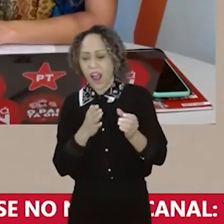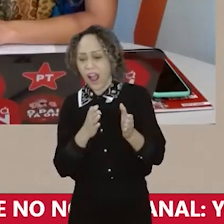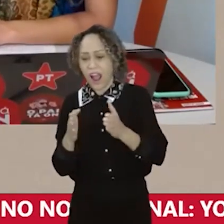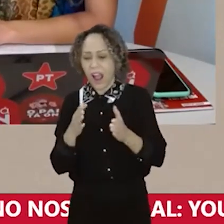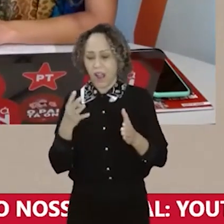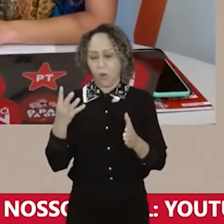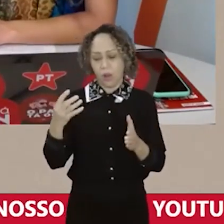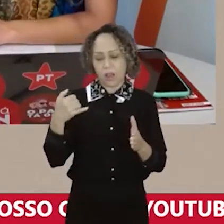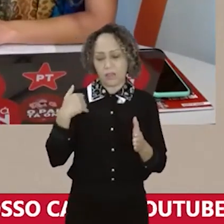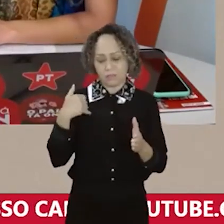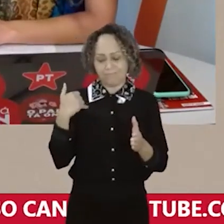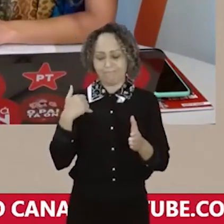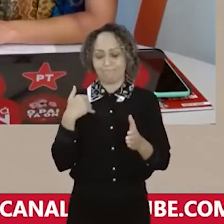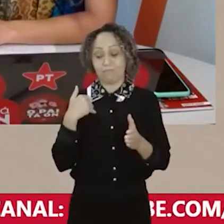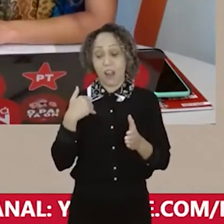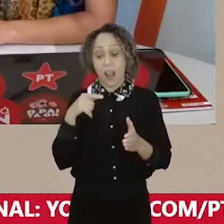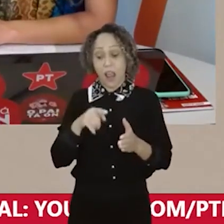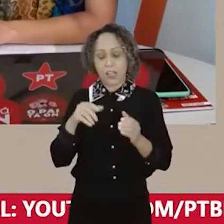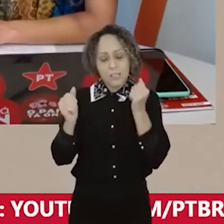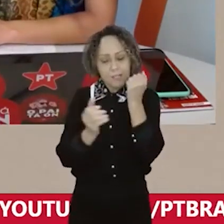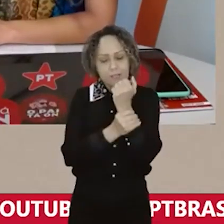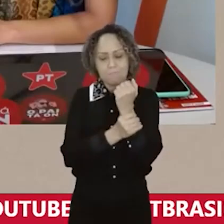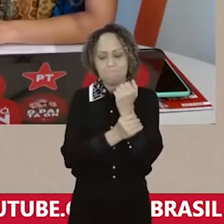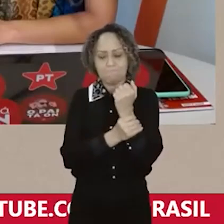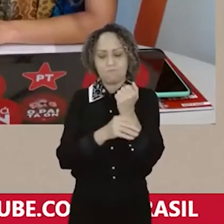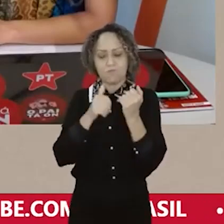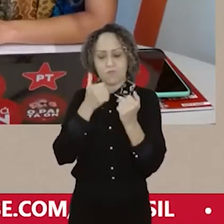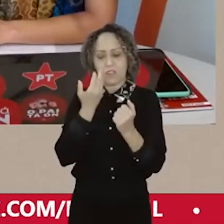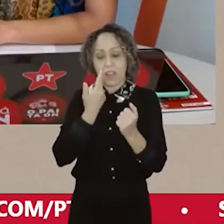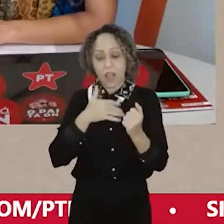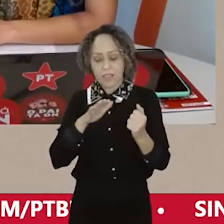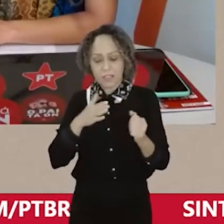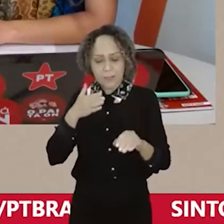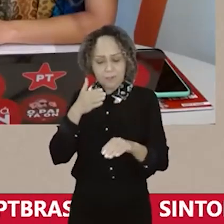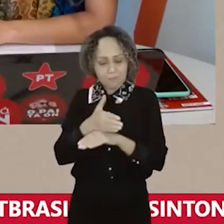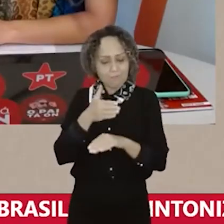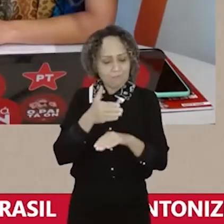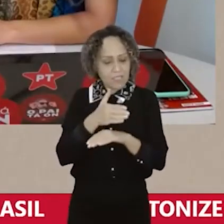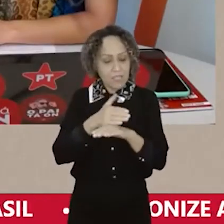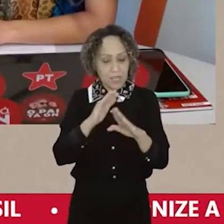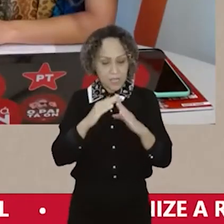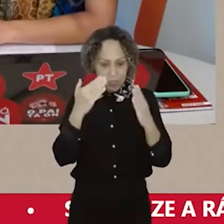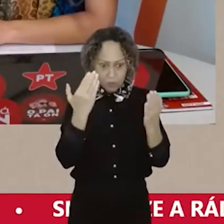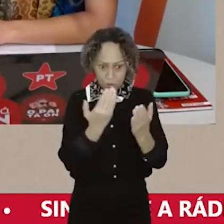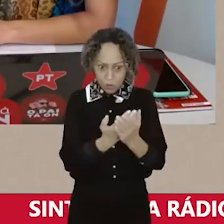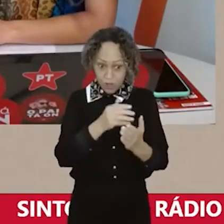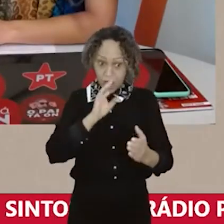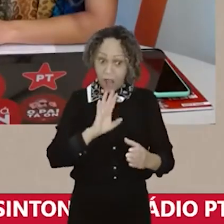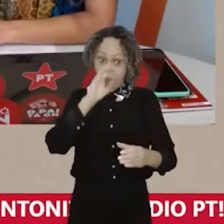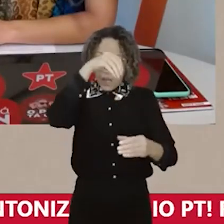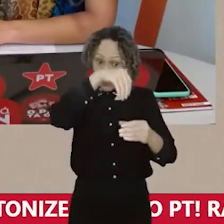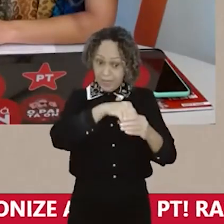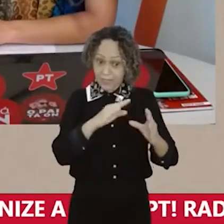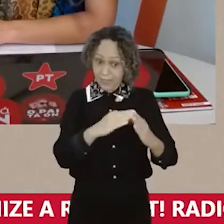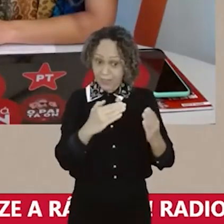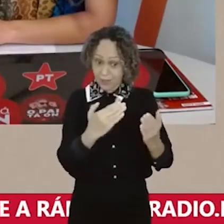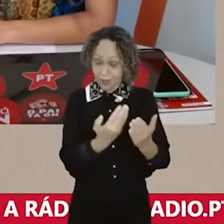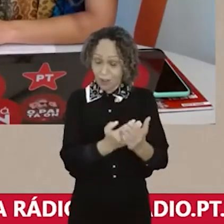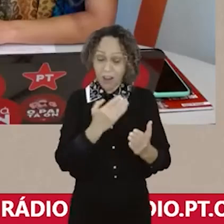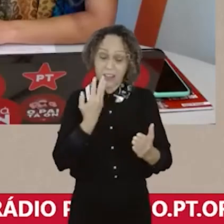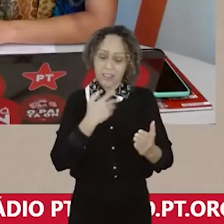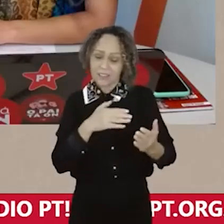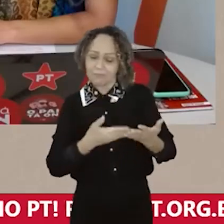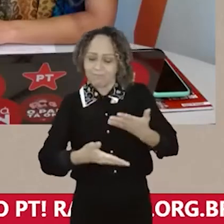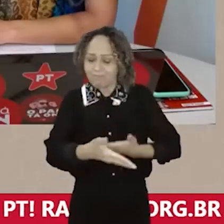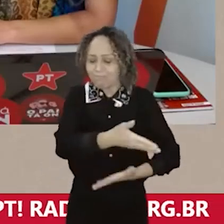esse acesso para as crianças que, estando na escola, passavam a se socializar mais, tinham acesso à educação,